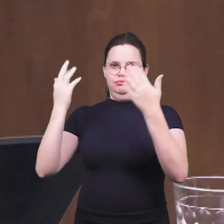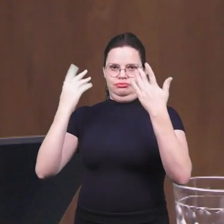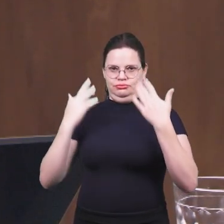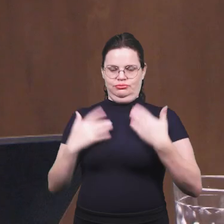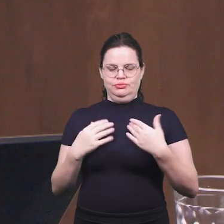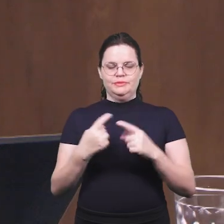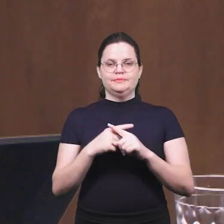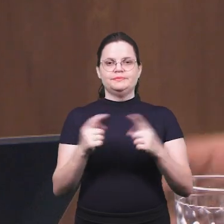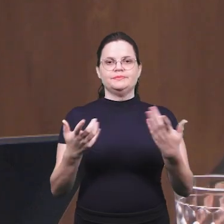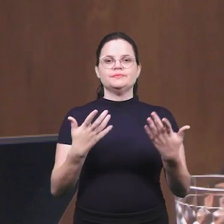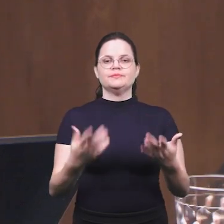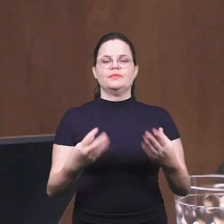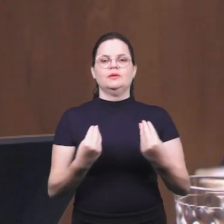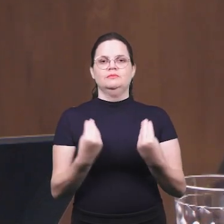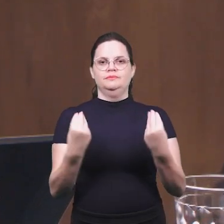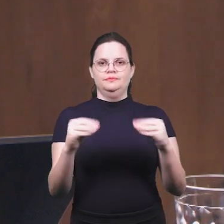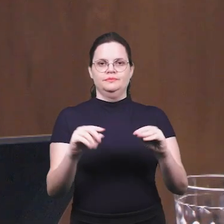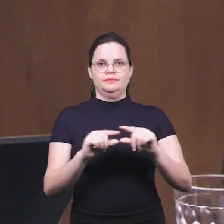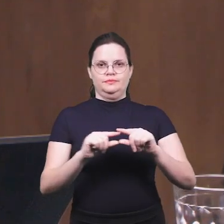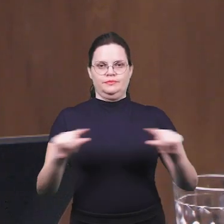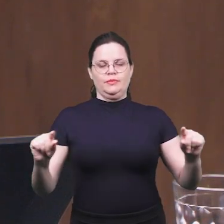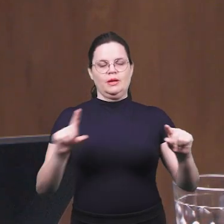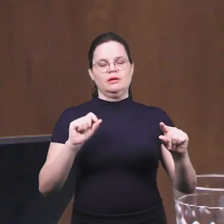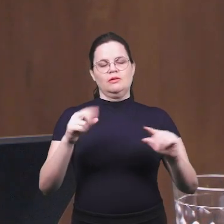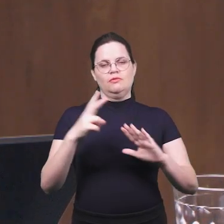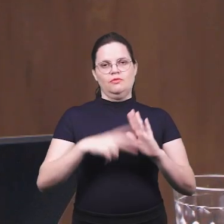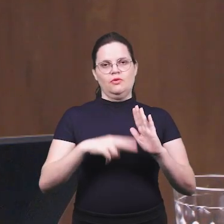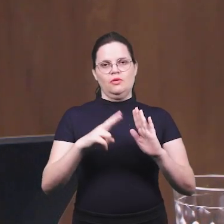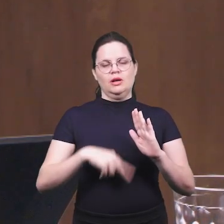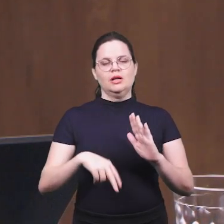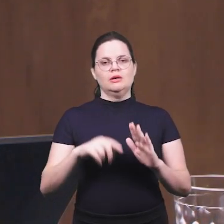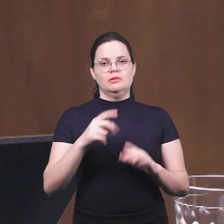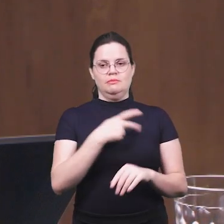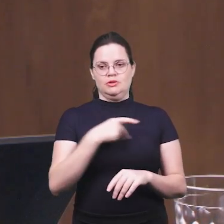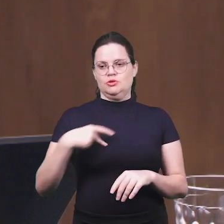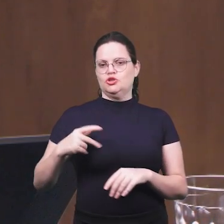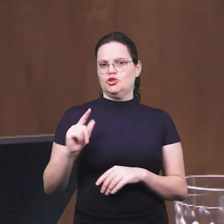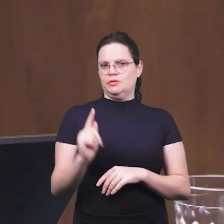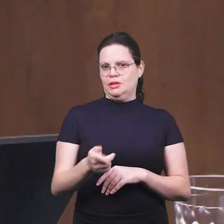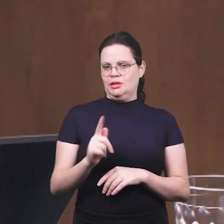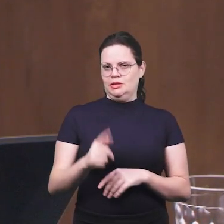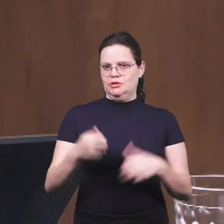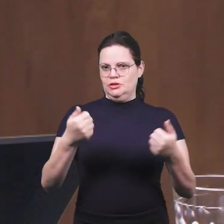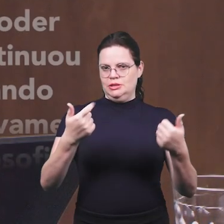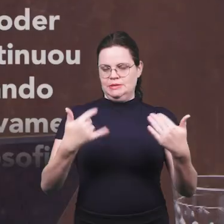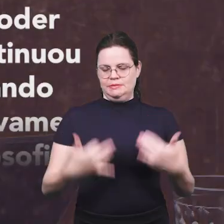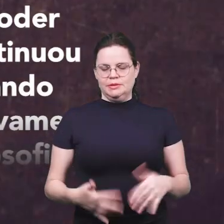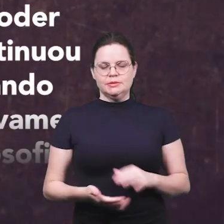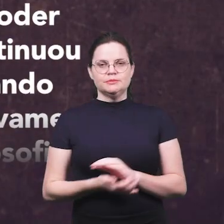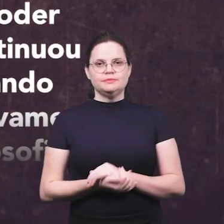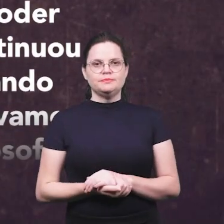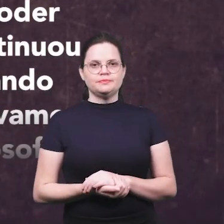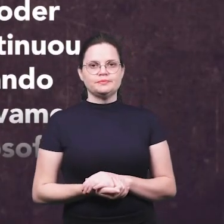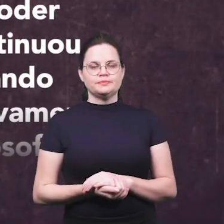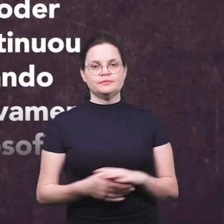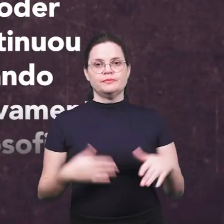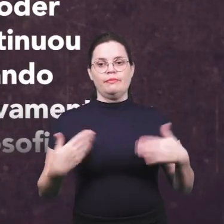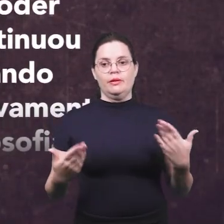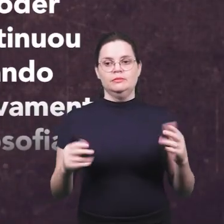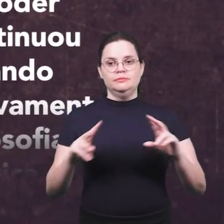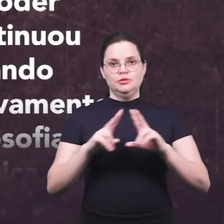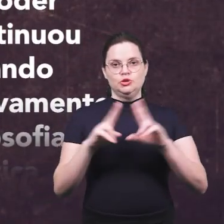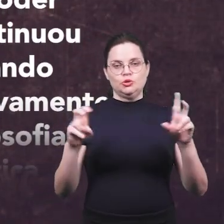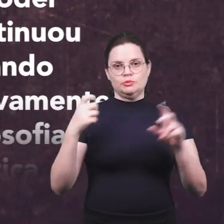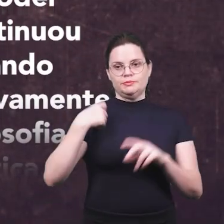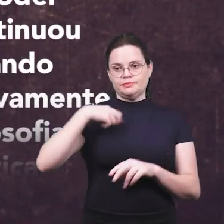uma colocação do pastor Gedeuti. Sim. Eu vou ler aqui a colocação dele. Ele diz assim: na evidência histórica da